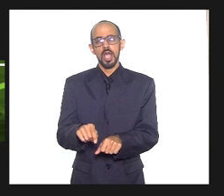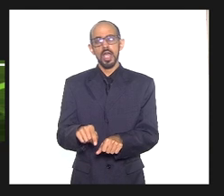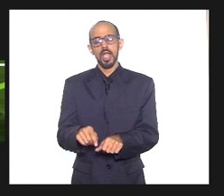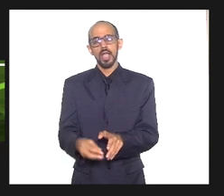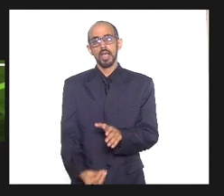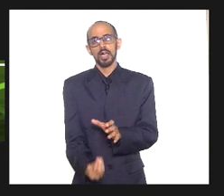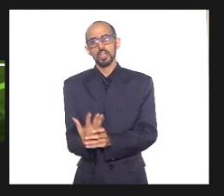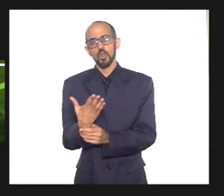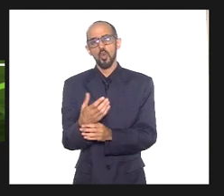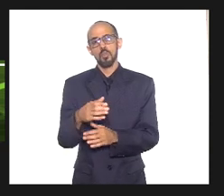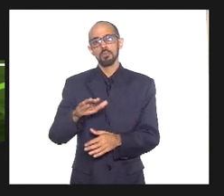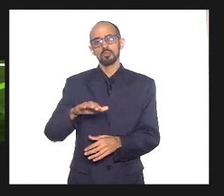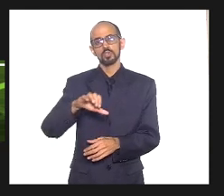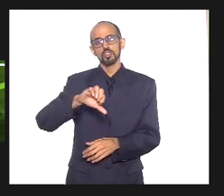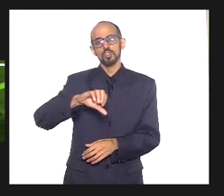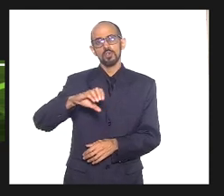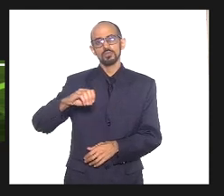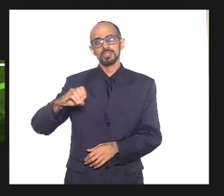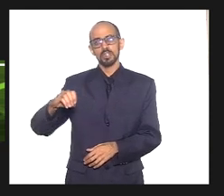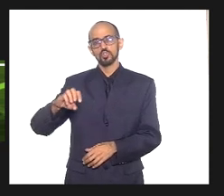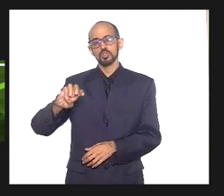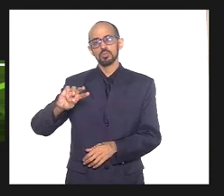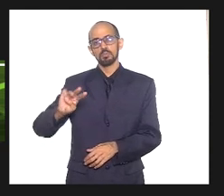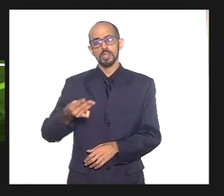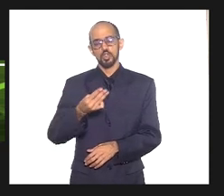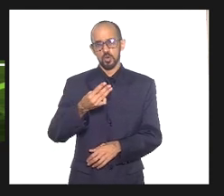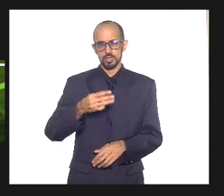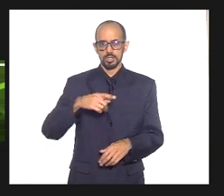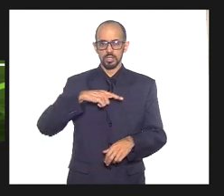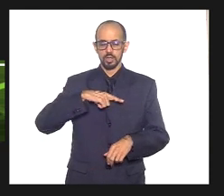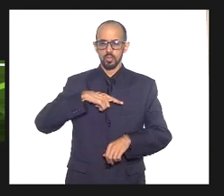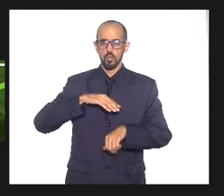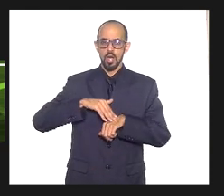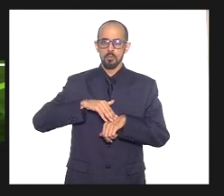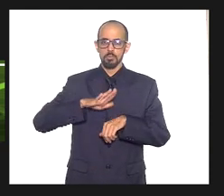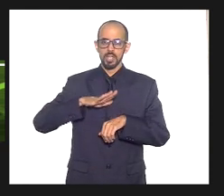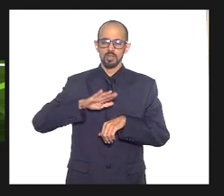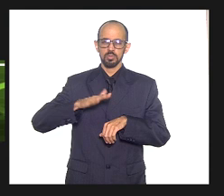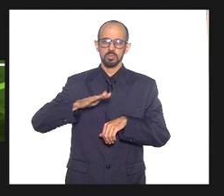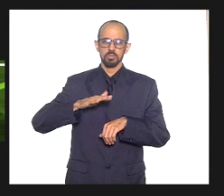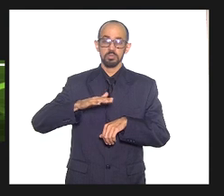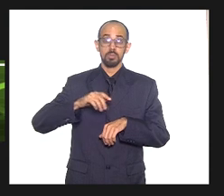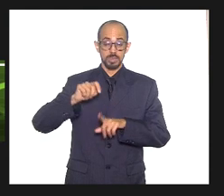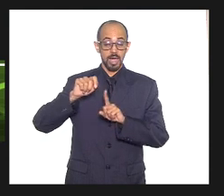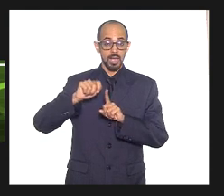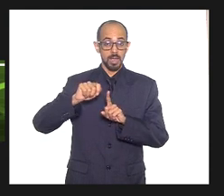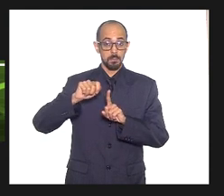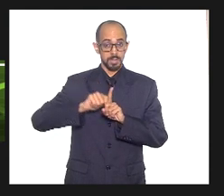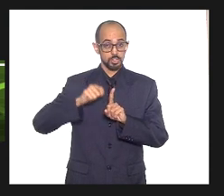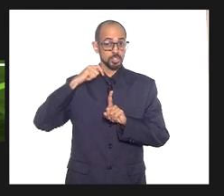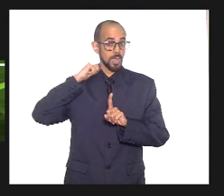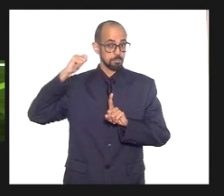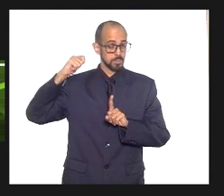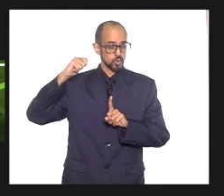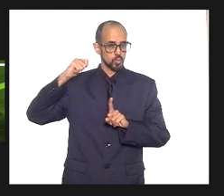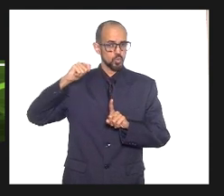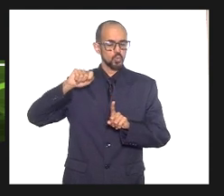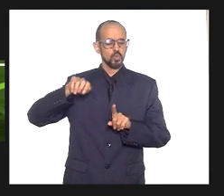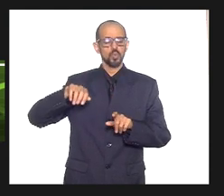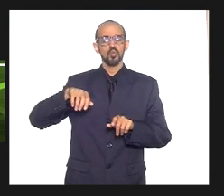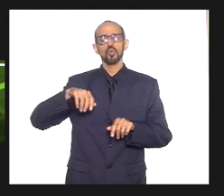900 milhões, então tem um crescimento significativo em abril. A rigor, a gente já